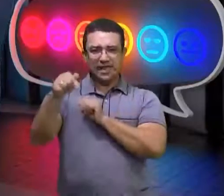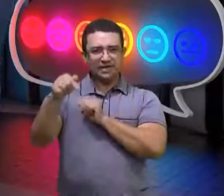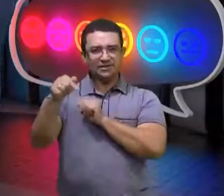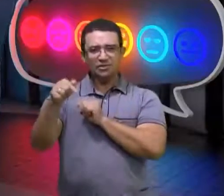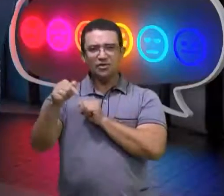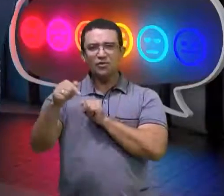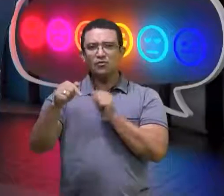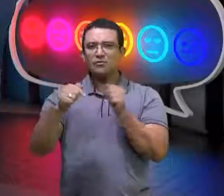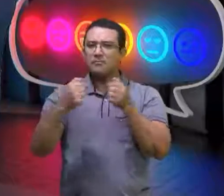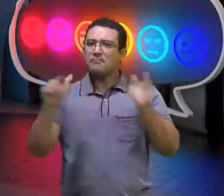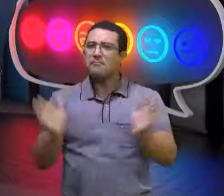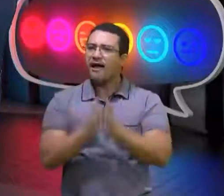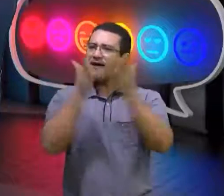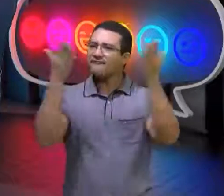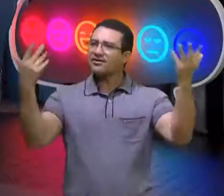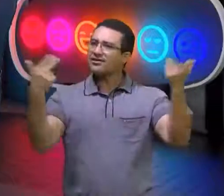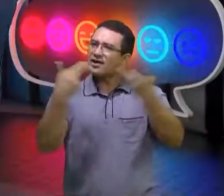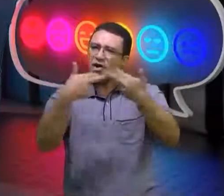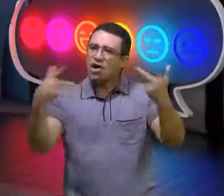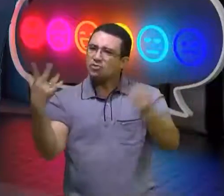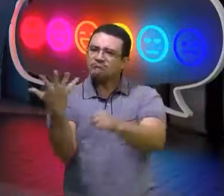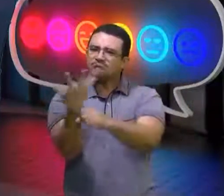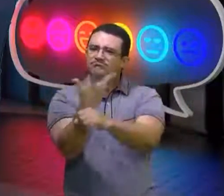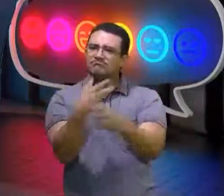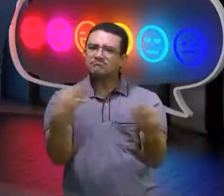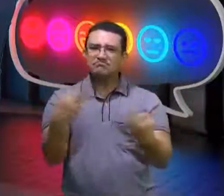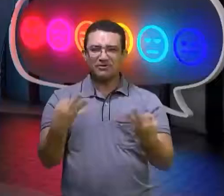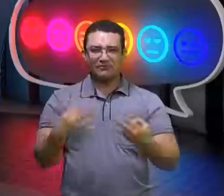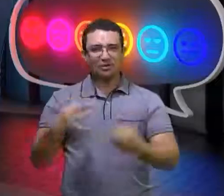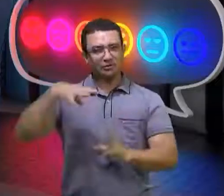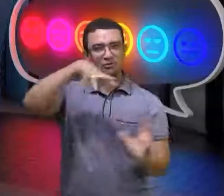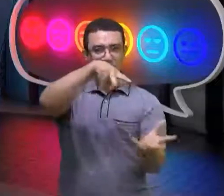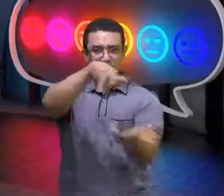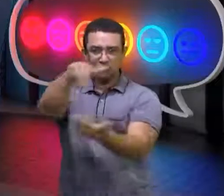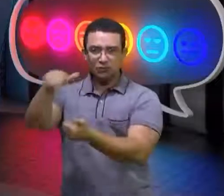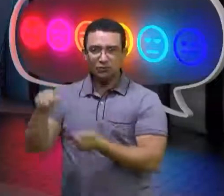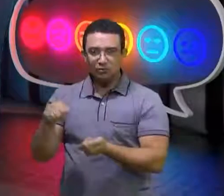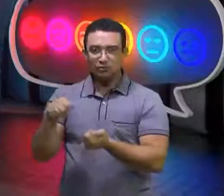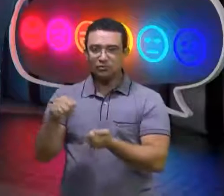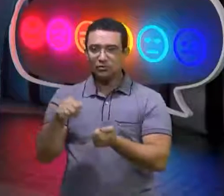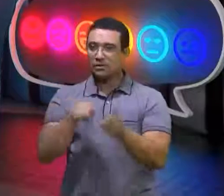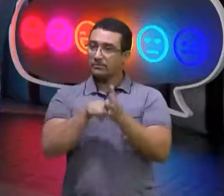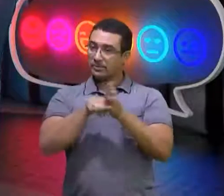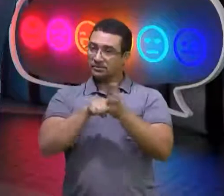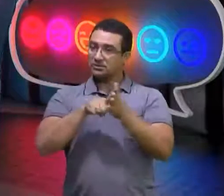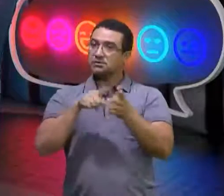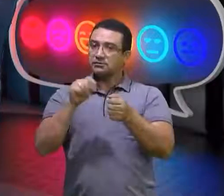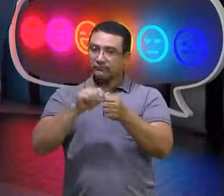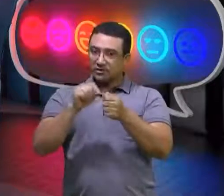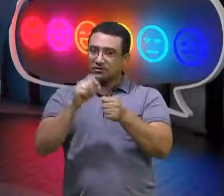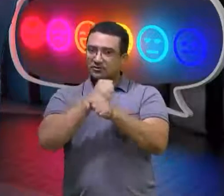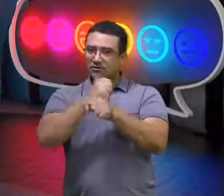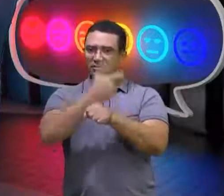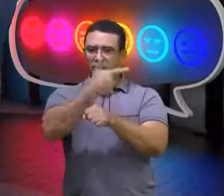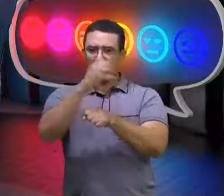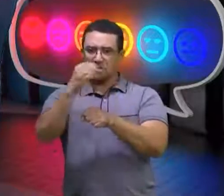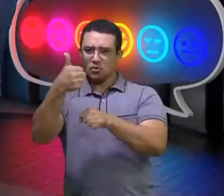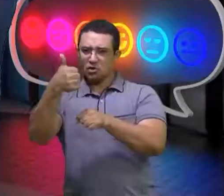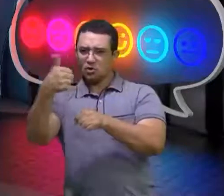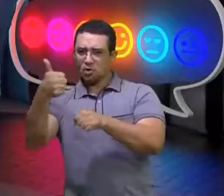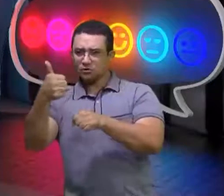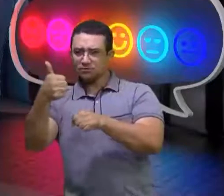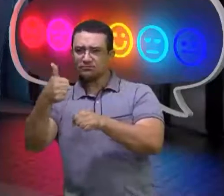maravilhas naturais do mundo, né? Elegidas a partir de uma votação realizada em 2011. E a partir daí a gente trouxe